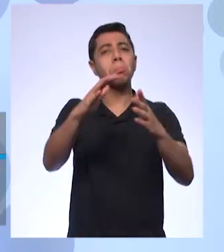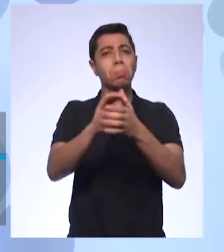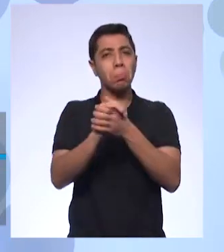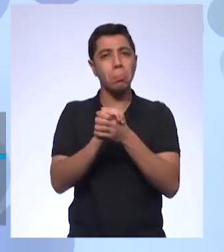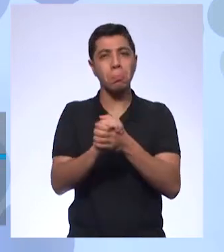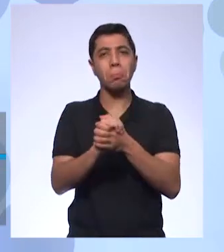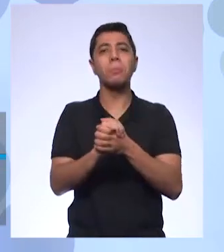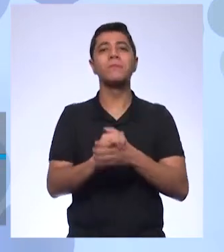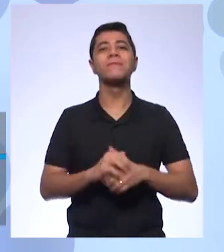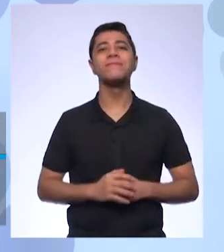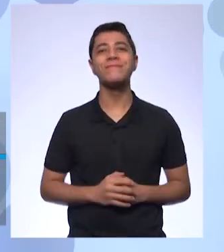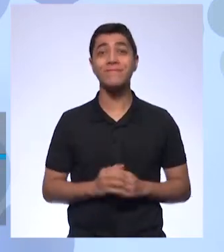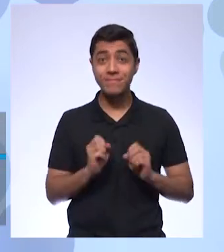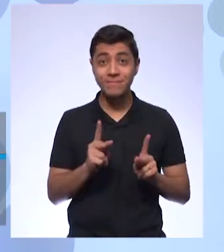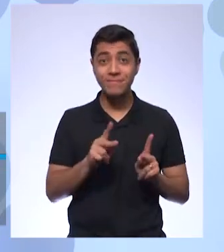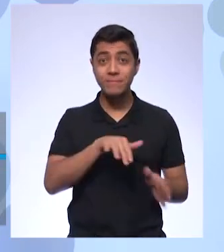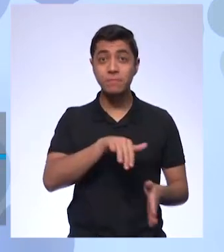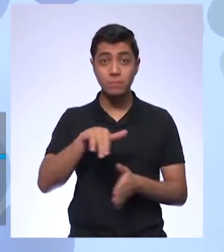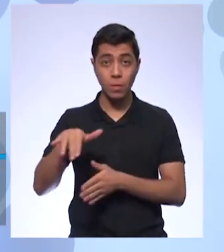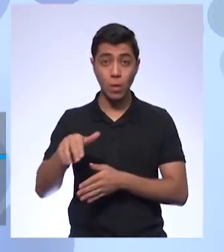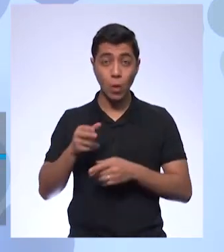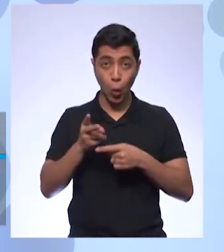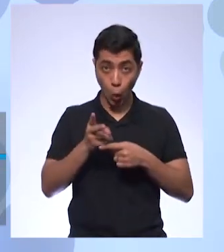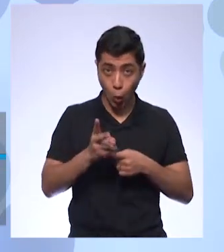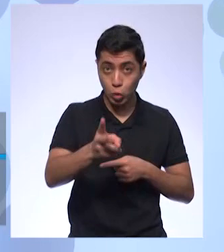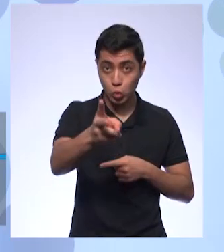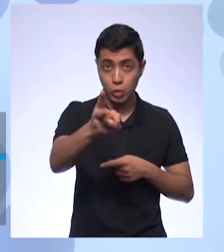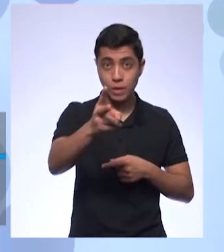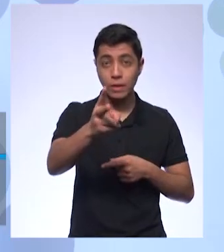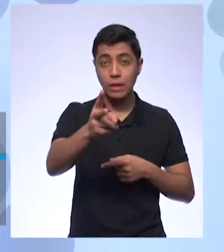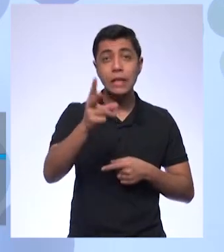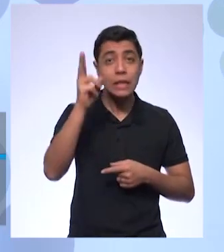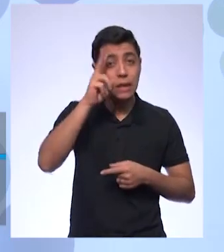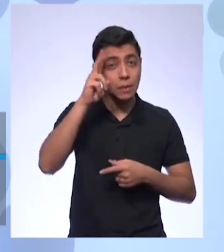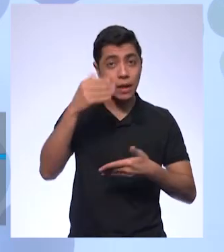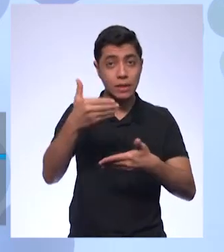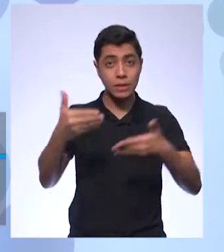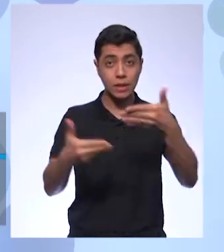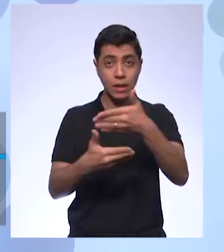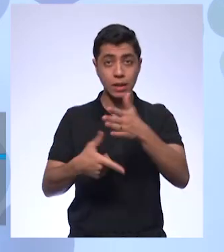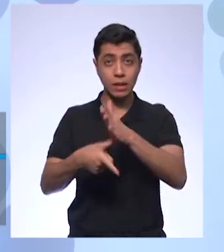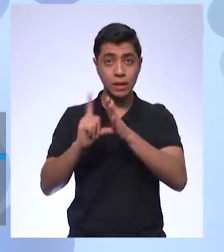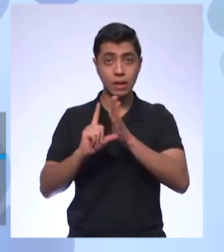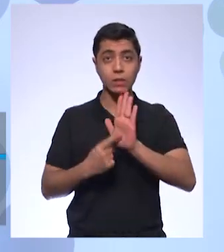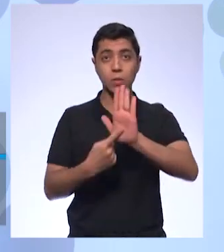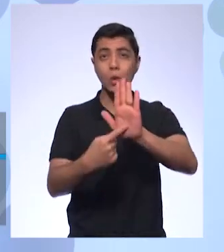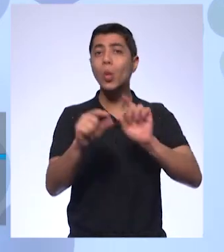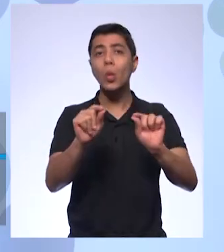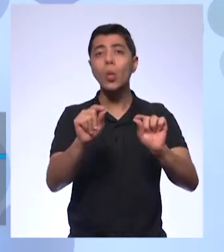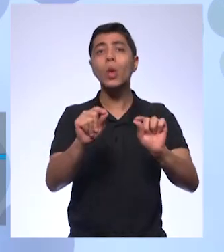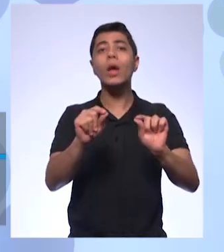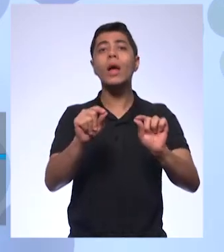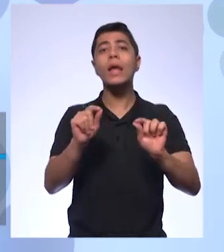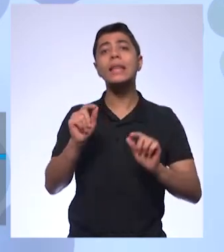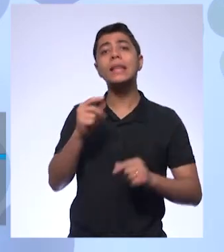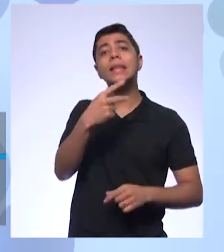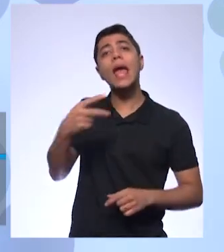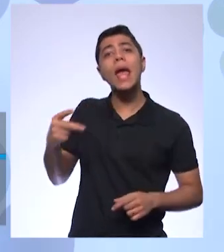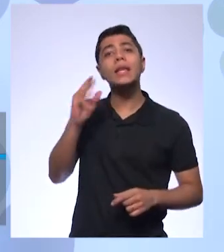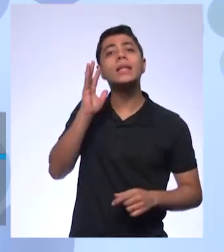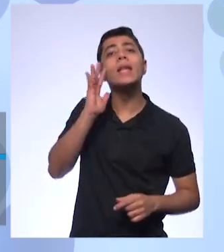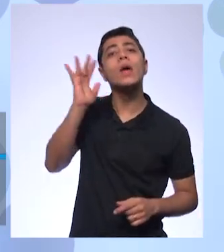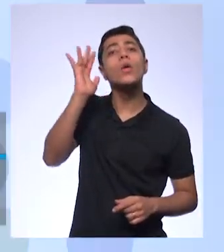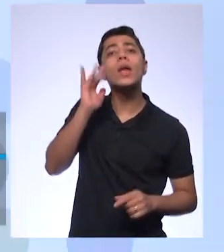nós falamos no slide anterior que as teorias vinham para se opor ao liberalismo, vamos conhecer essas